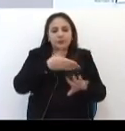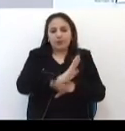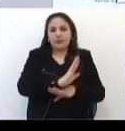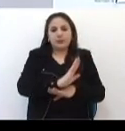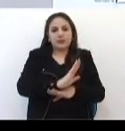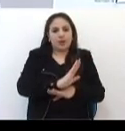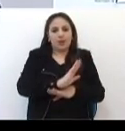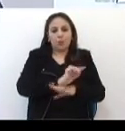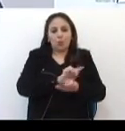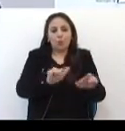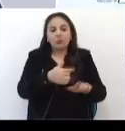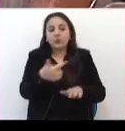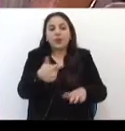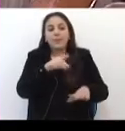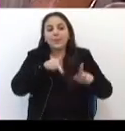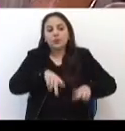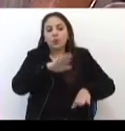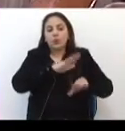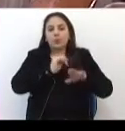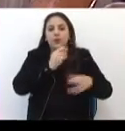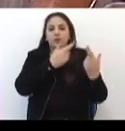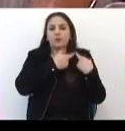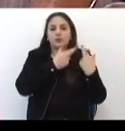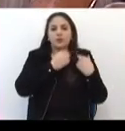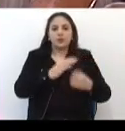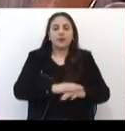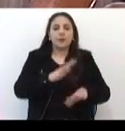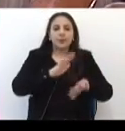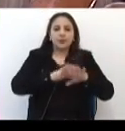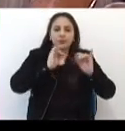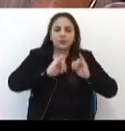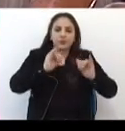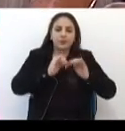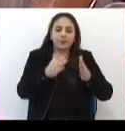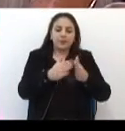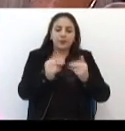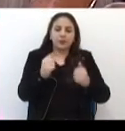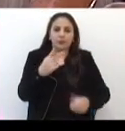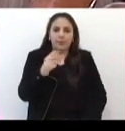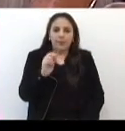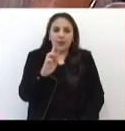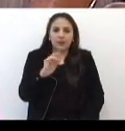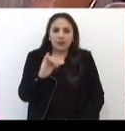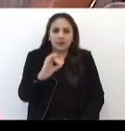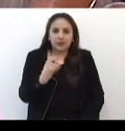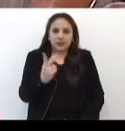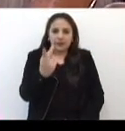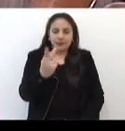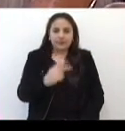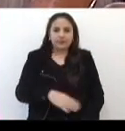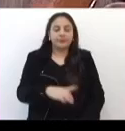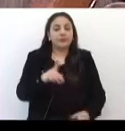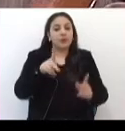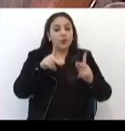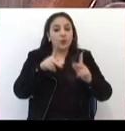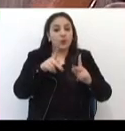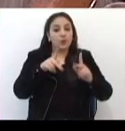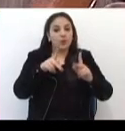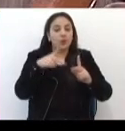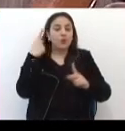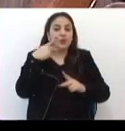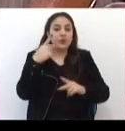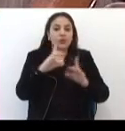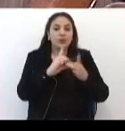em branco os devidos culpados. Outra novidade é uma solicitação do vereador Patrick Cavalcante. O